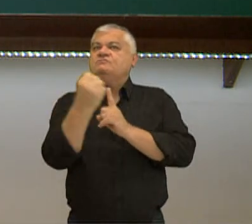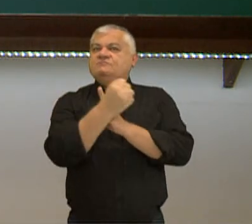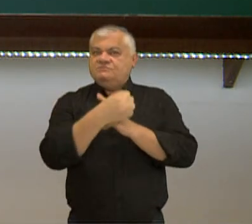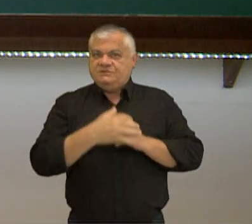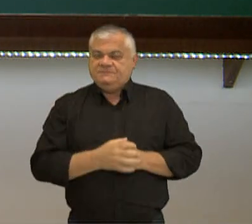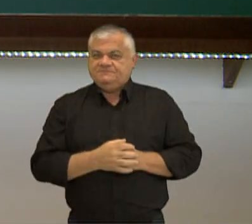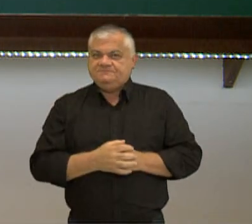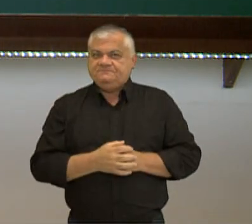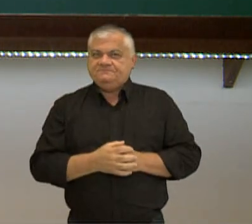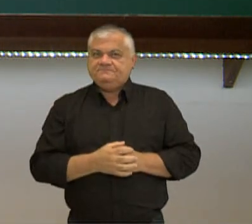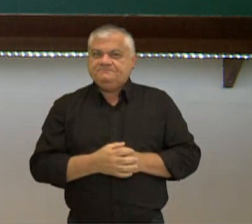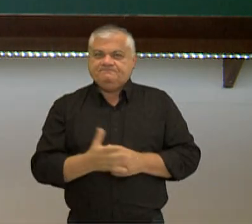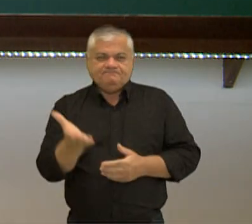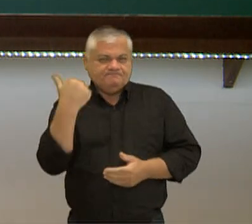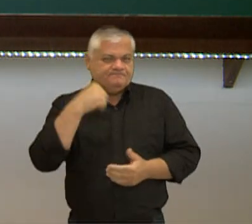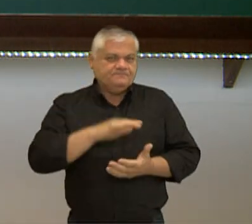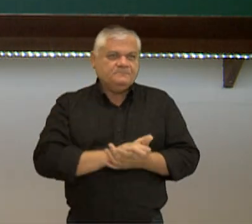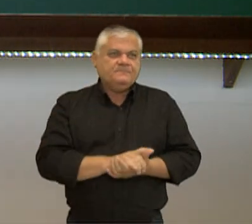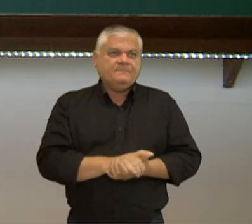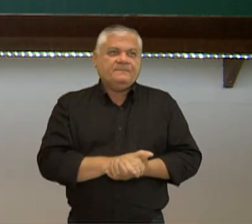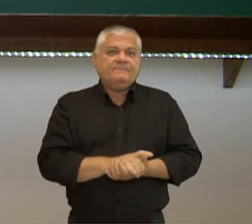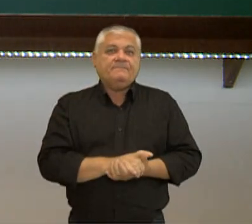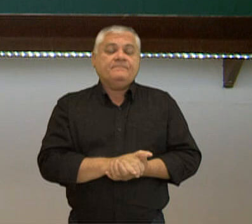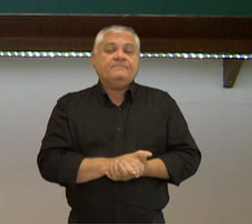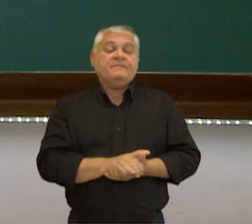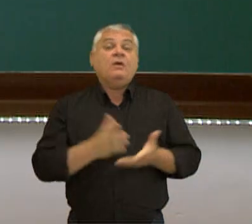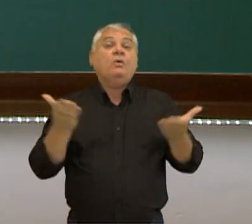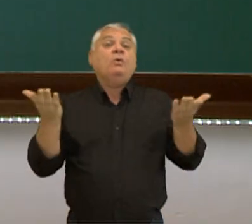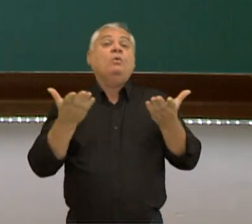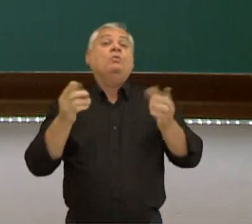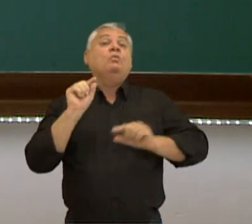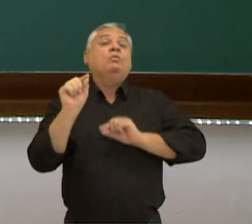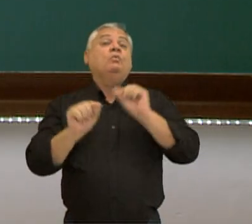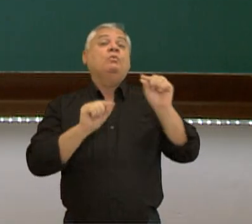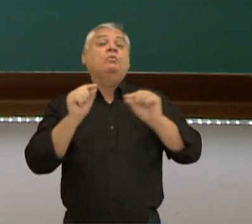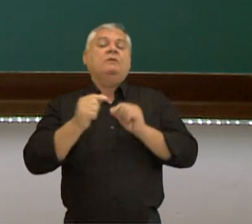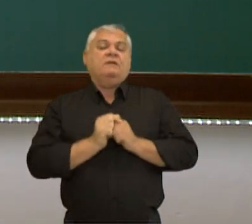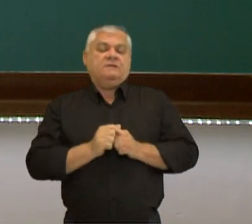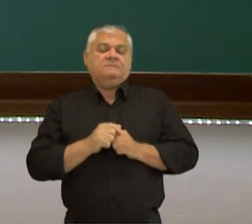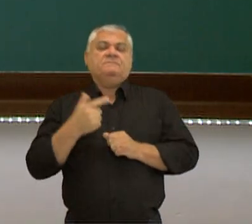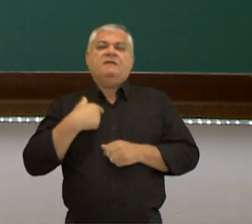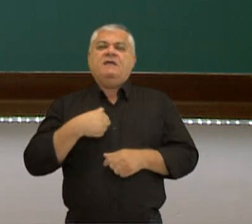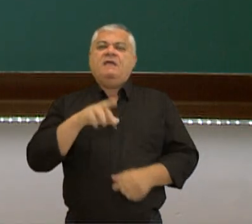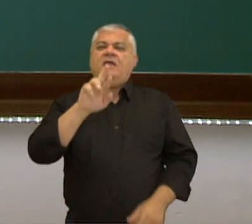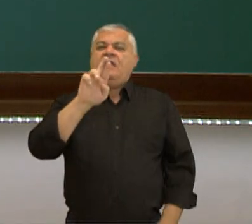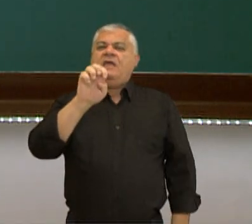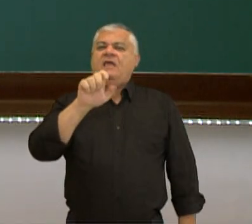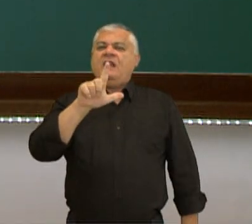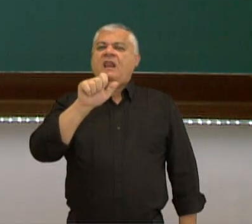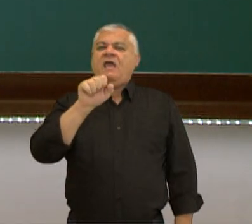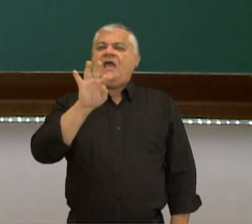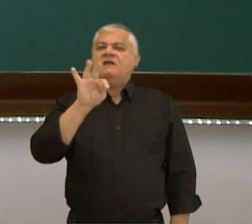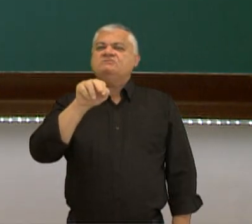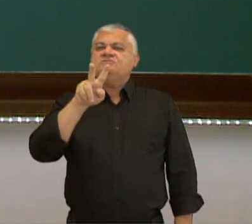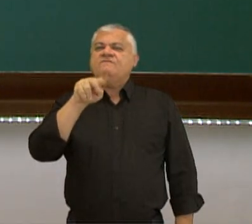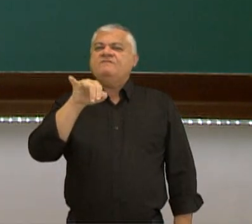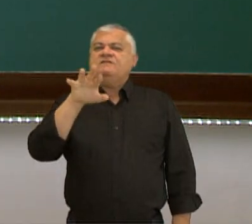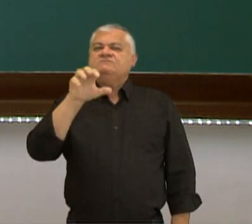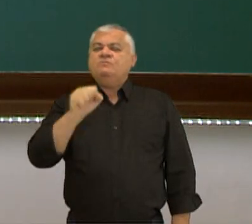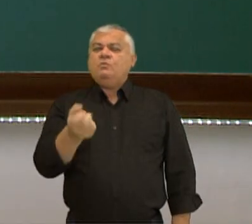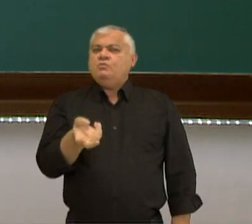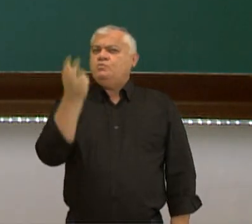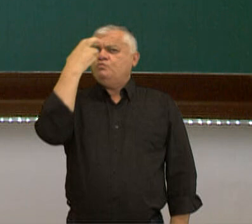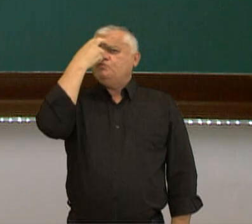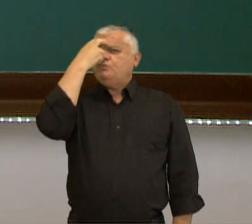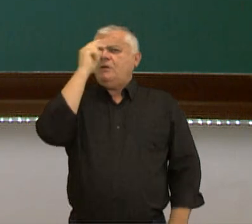sociologia. Vamos lá? Para hoje veremos o relativismo cultural. Beleza? Que